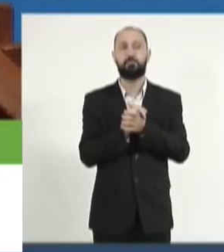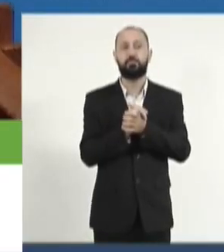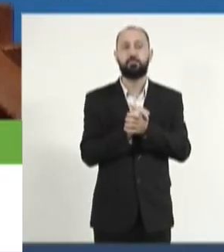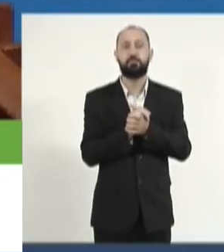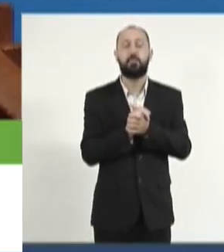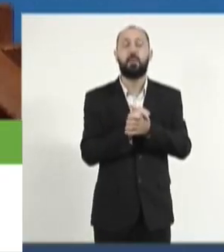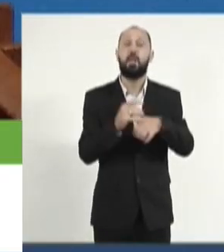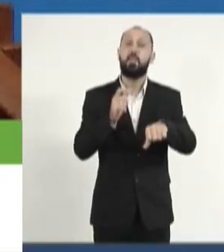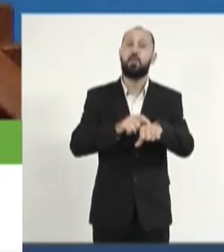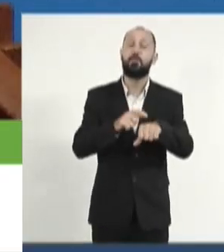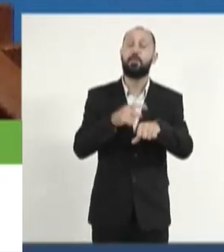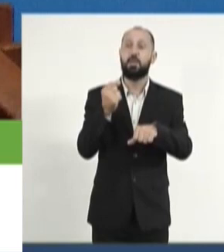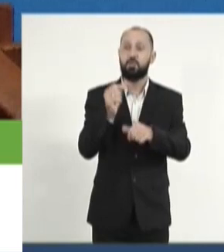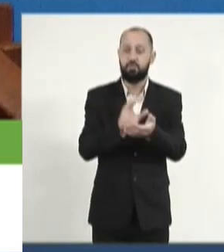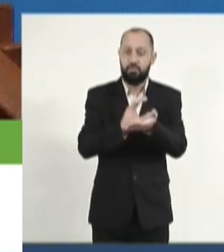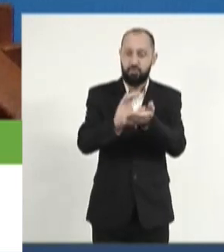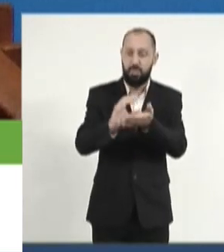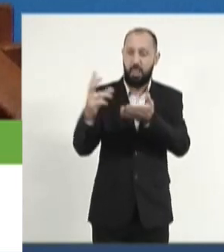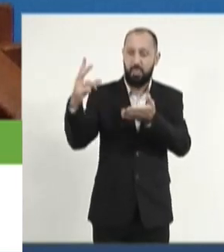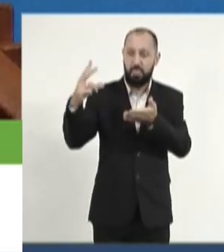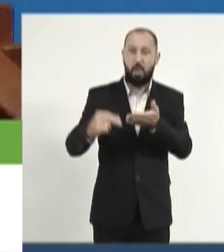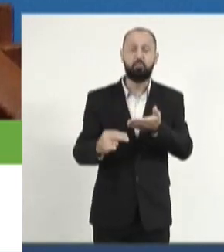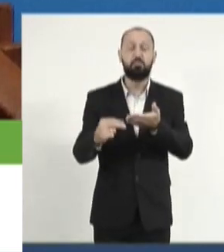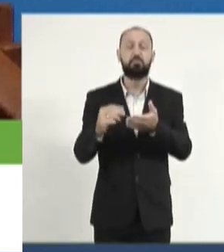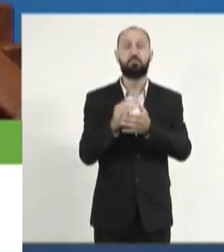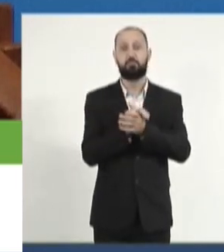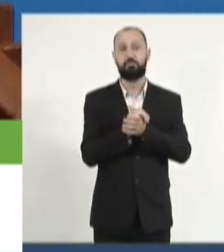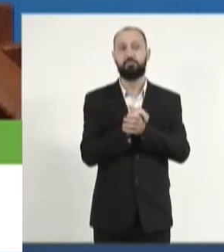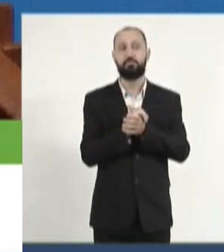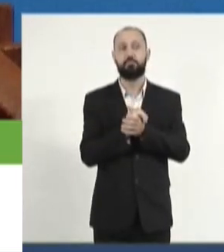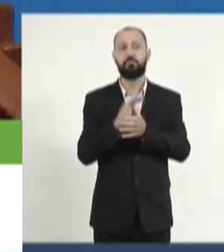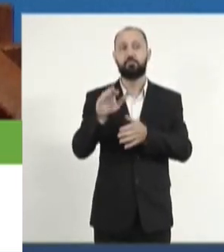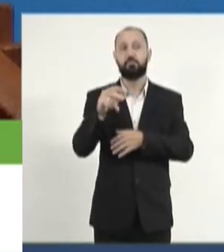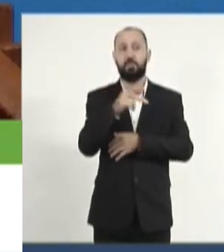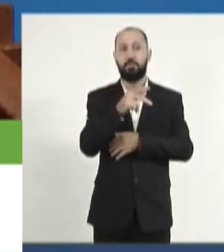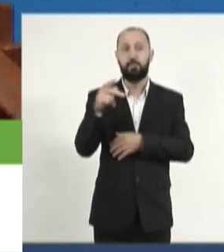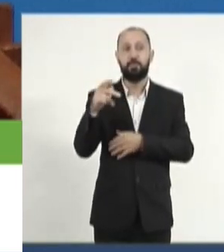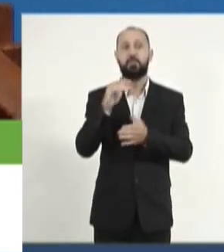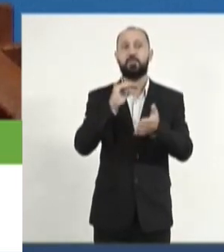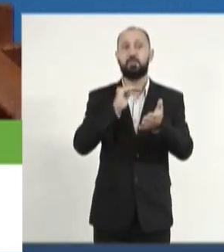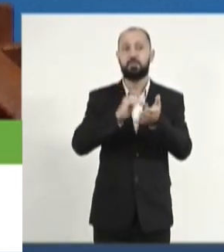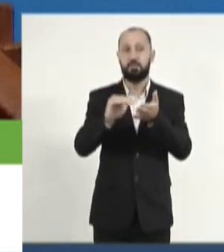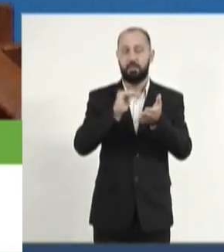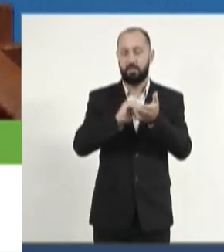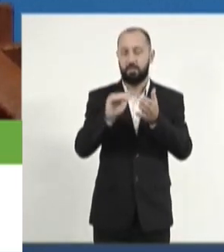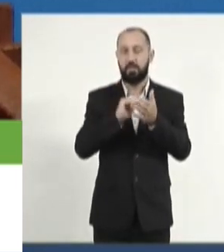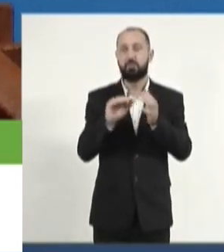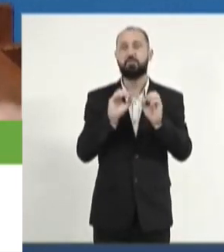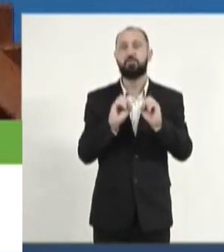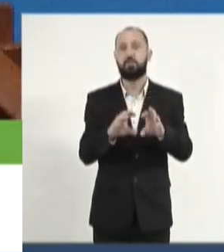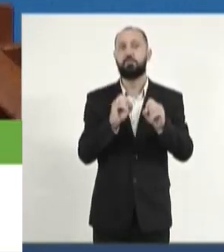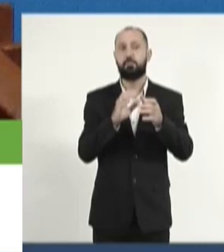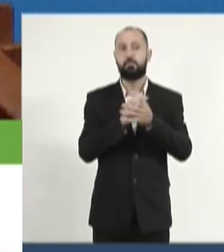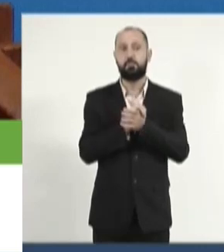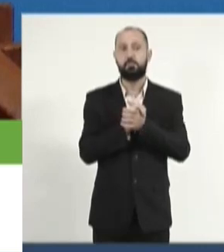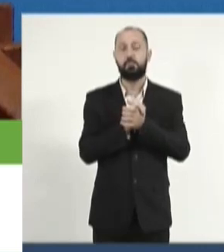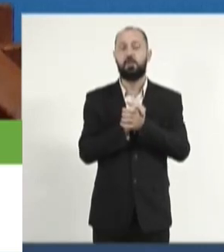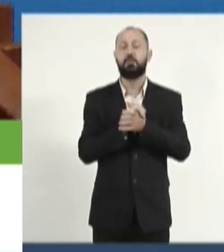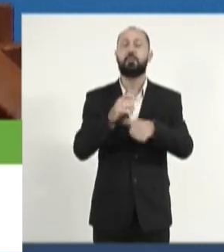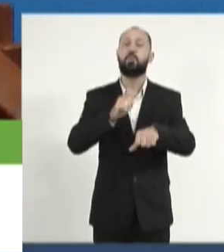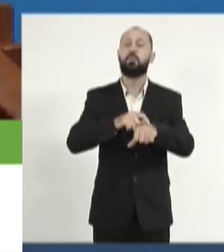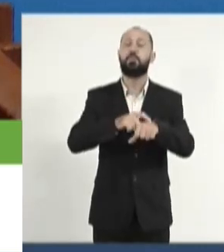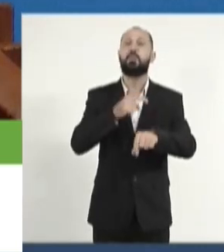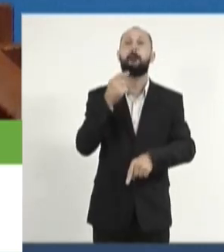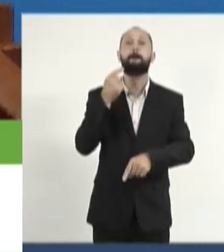Ao negar o repasse, senhor presidente que foi secretário de Educação, ao proibir